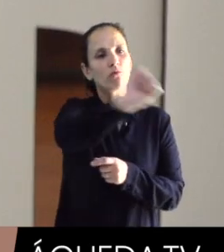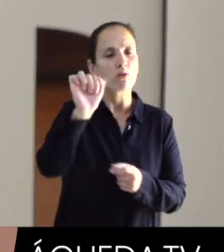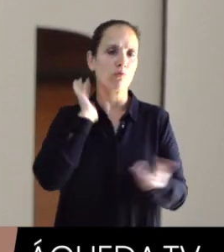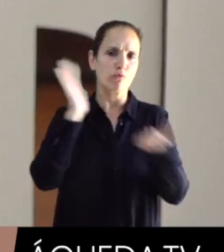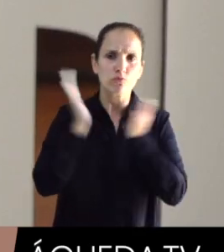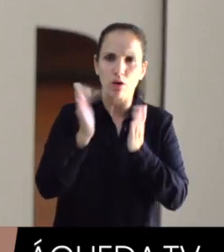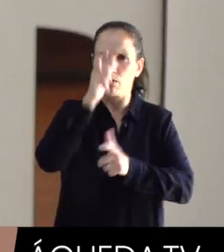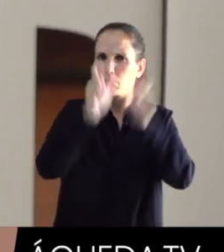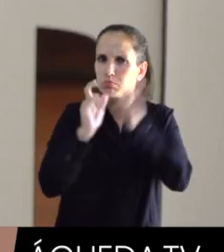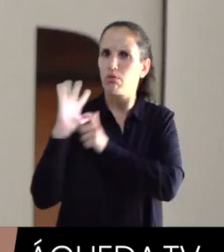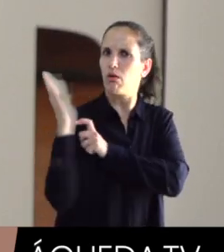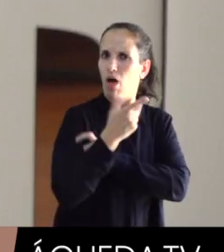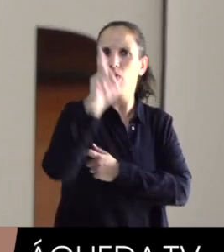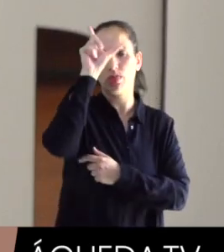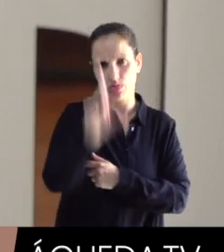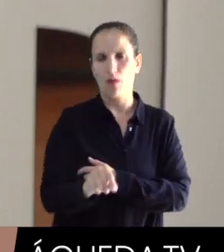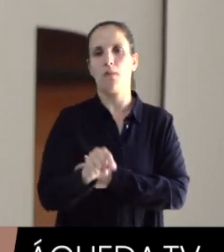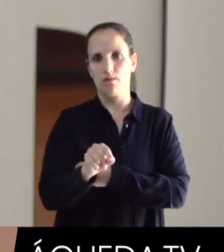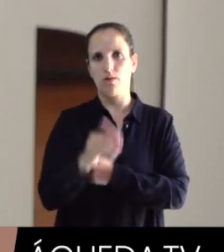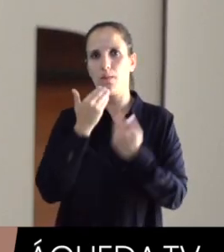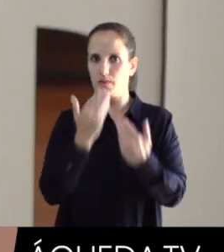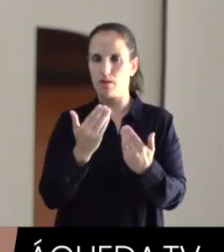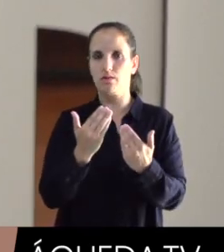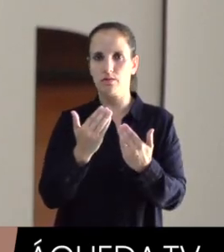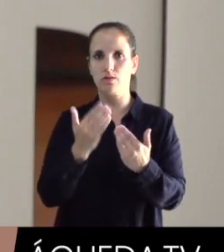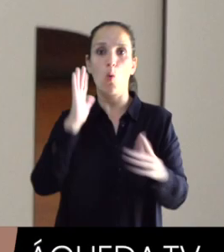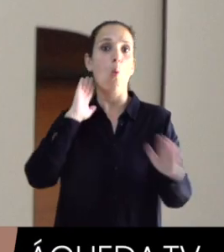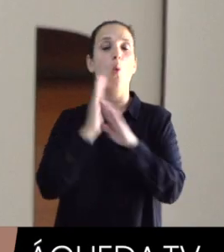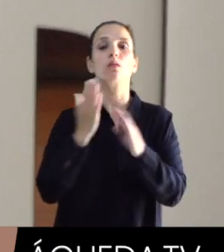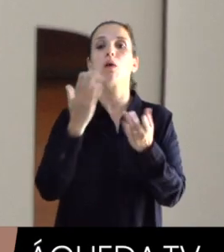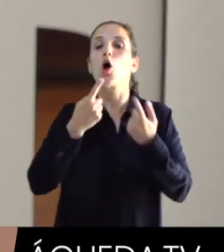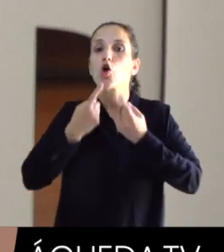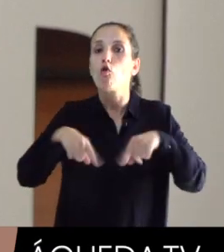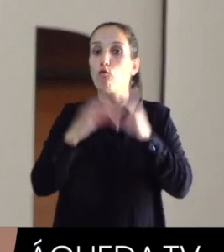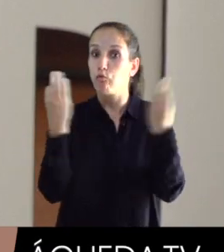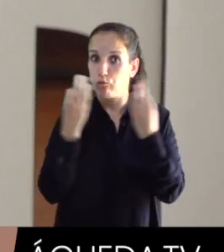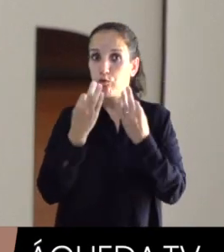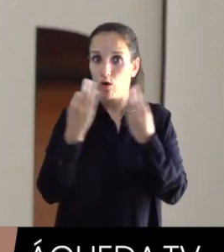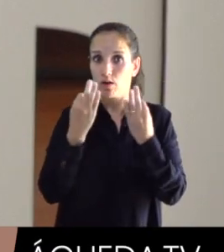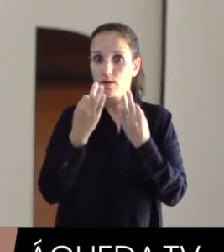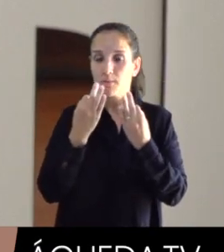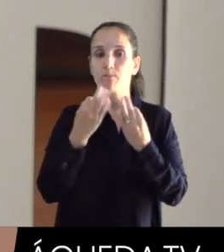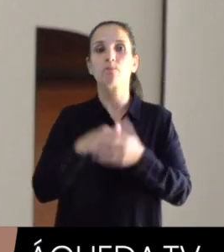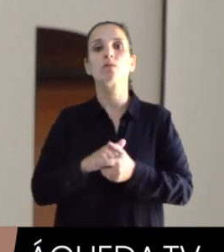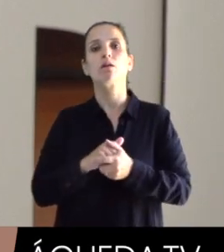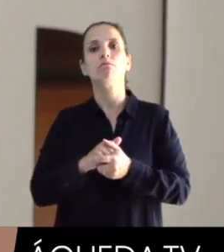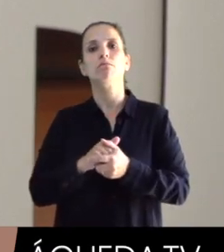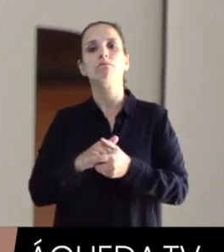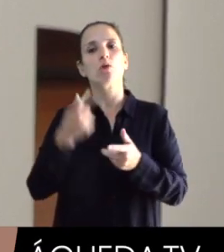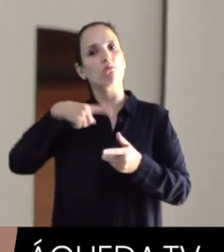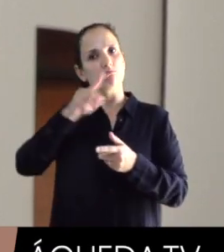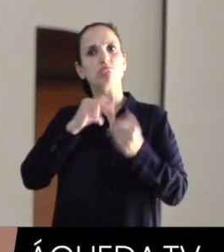funcionários do município, que numa das últimas reuniões que mantivemos com esses,